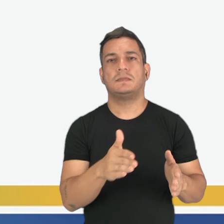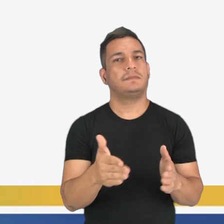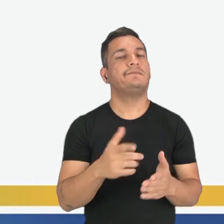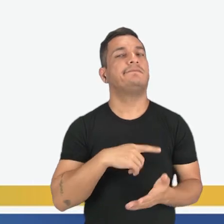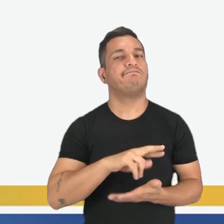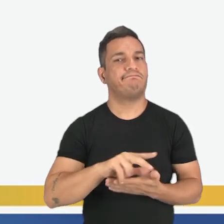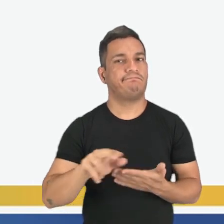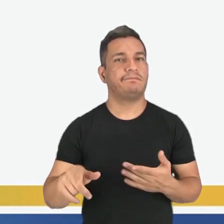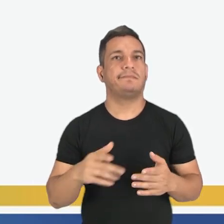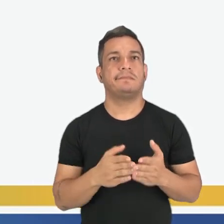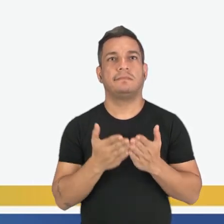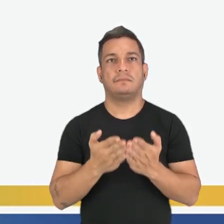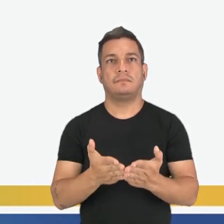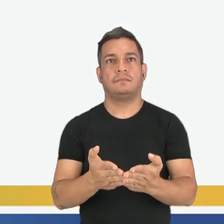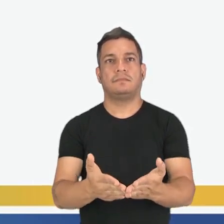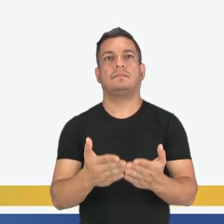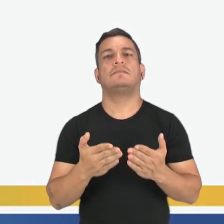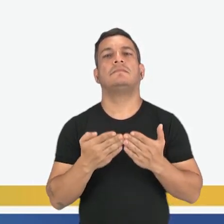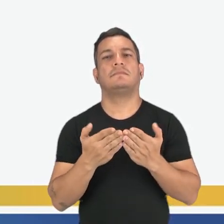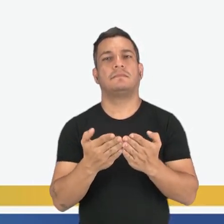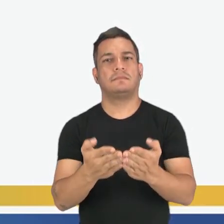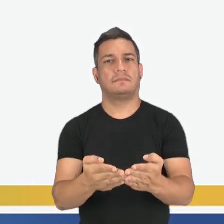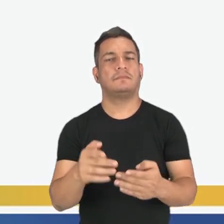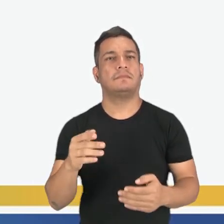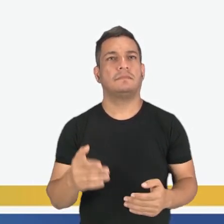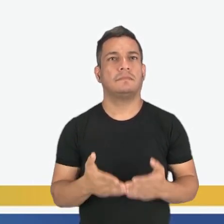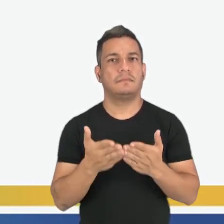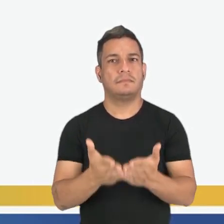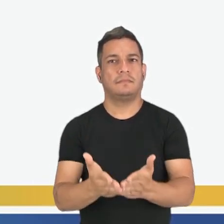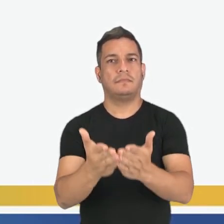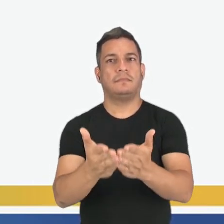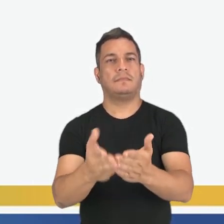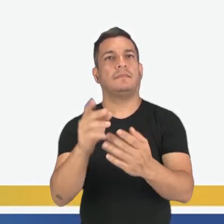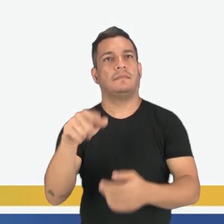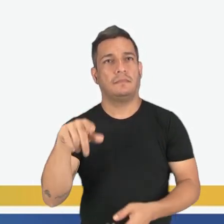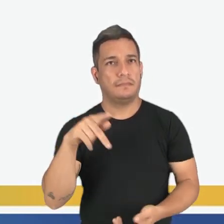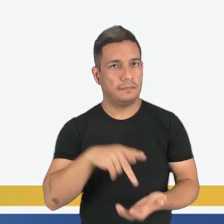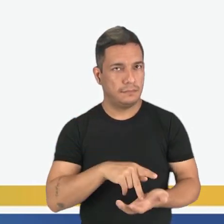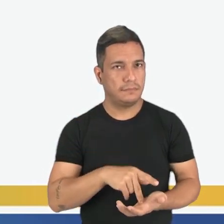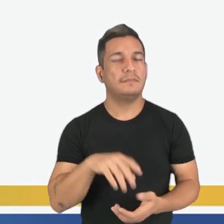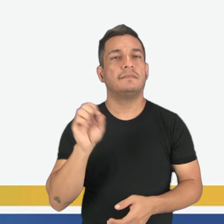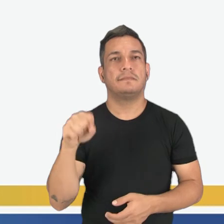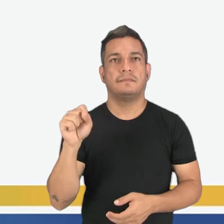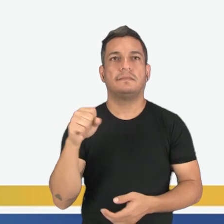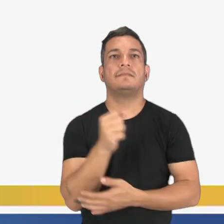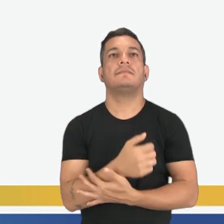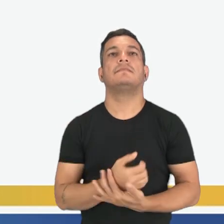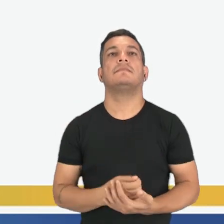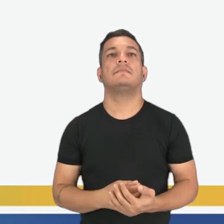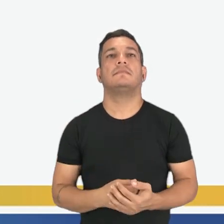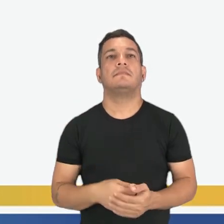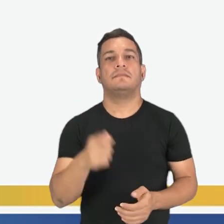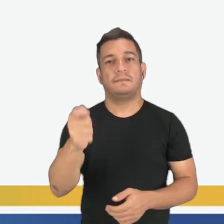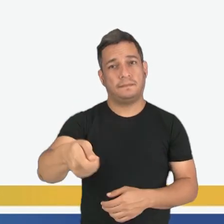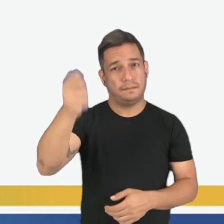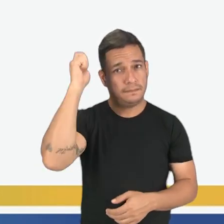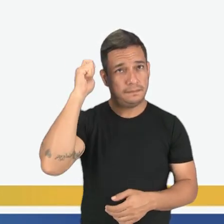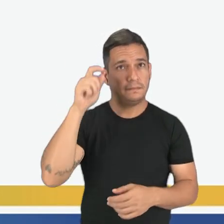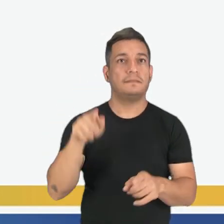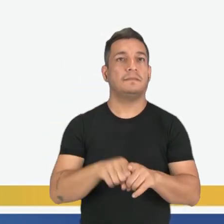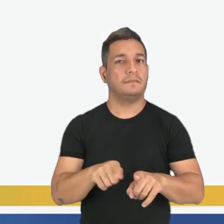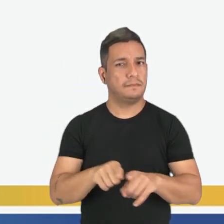muitas. A navegação, será que a navegação é uma utilidade dos rios? Sim, parabéns. Atividade